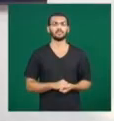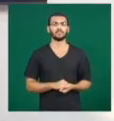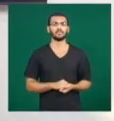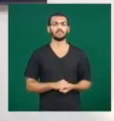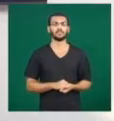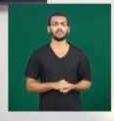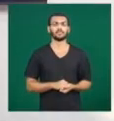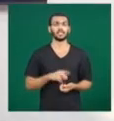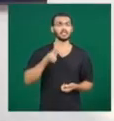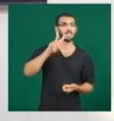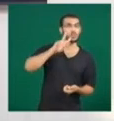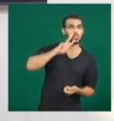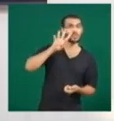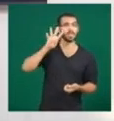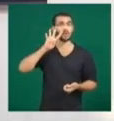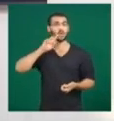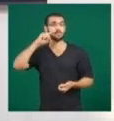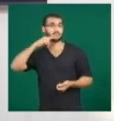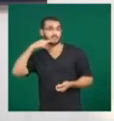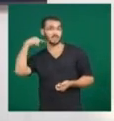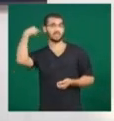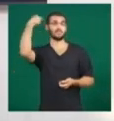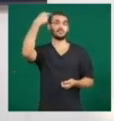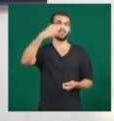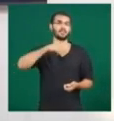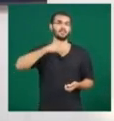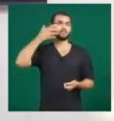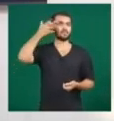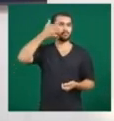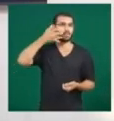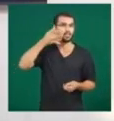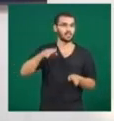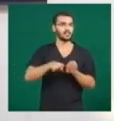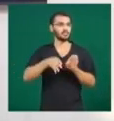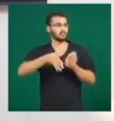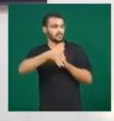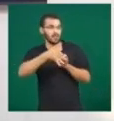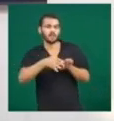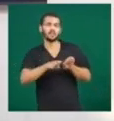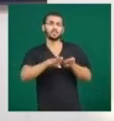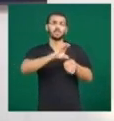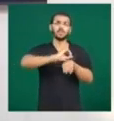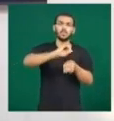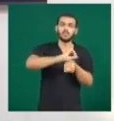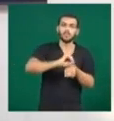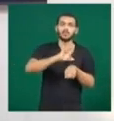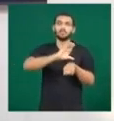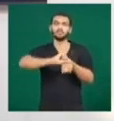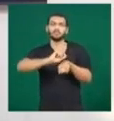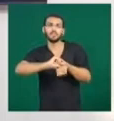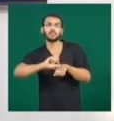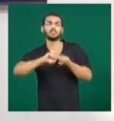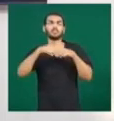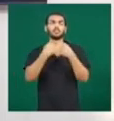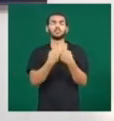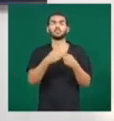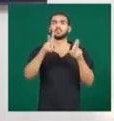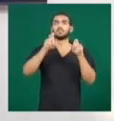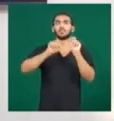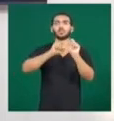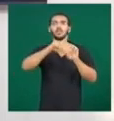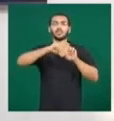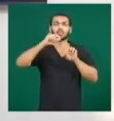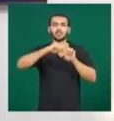De segunda a quarta da próxima semana, palestras, consultorias, oficinas e seminários que abordarão temas como